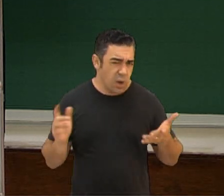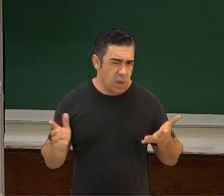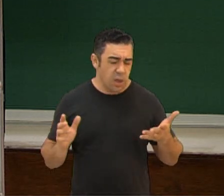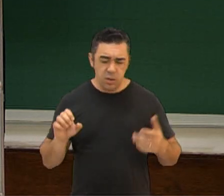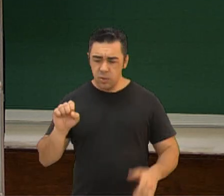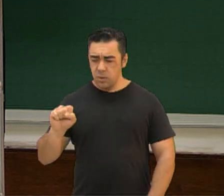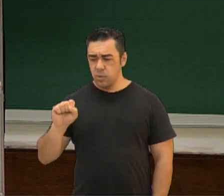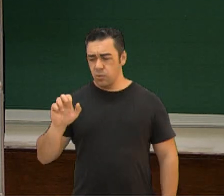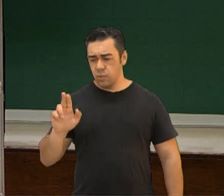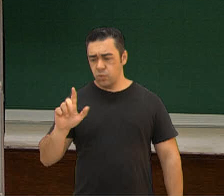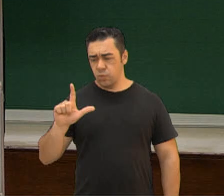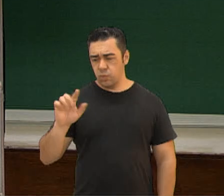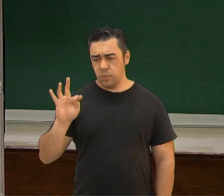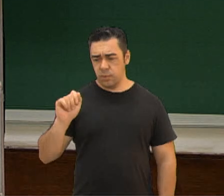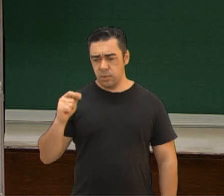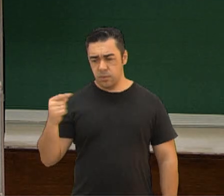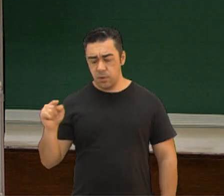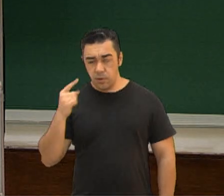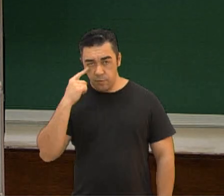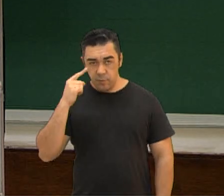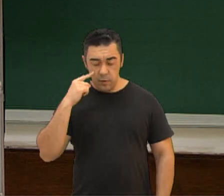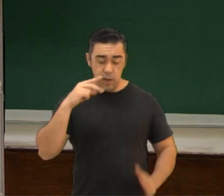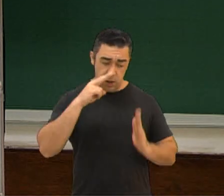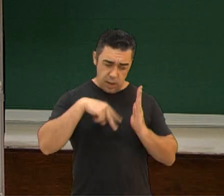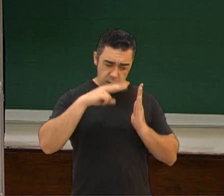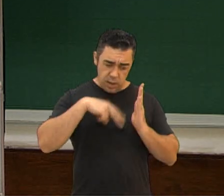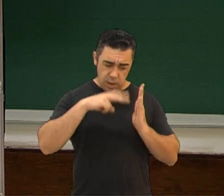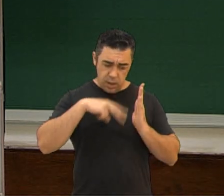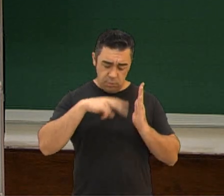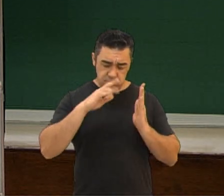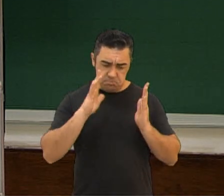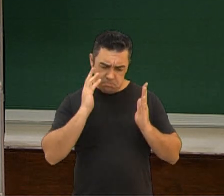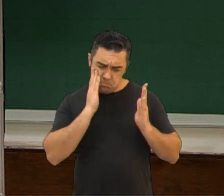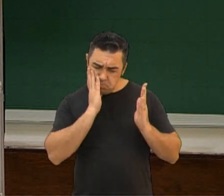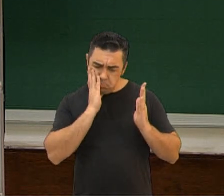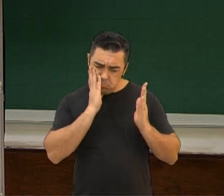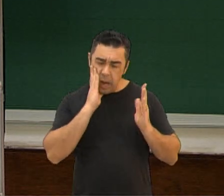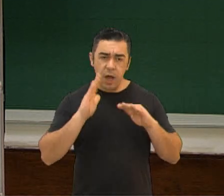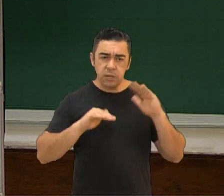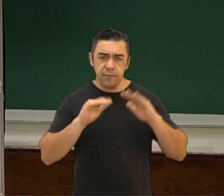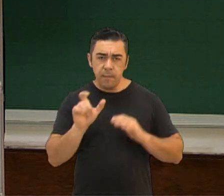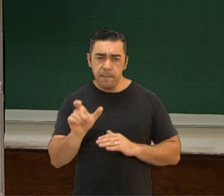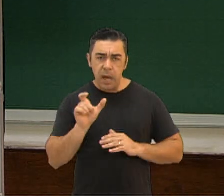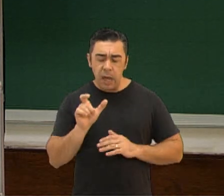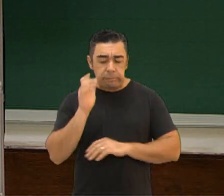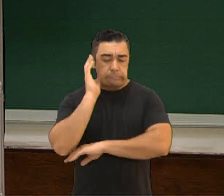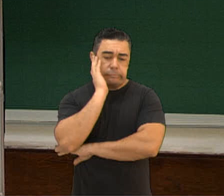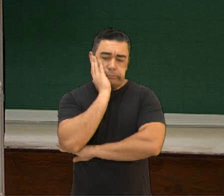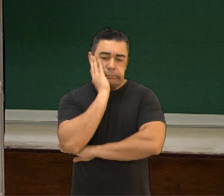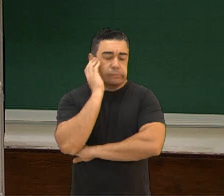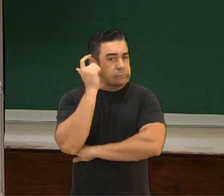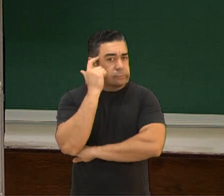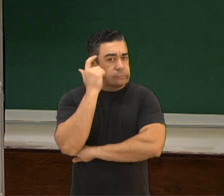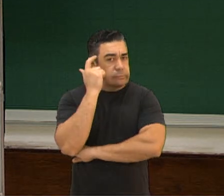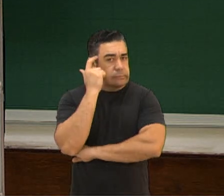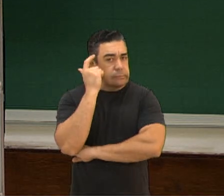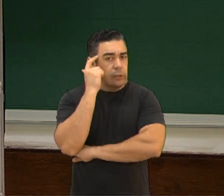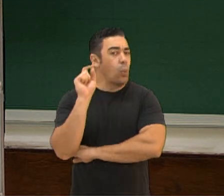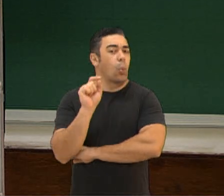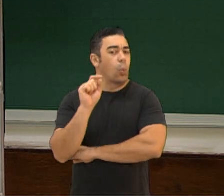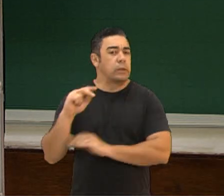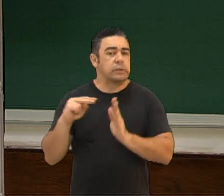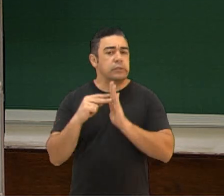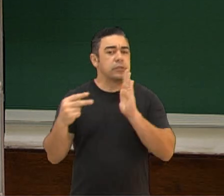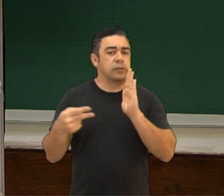vezes a gente vai lendo os textos, deixa a leitura fluir, né? Mas sempre vem uma palavrinha ou outra que fica ali martelando na nossa cabeça, né? O que será